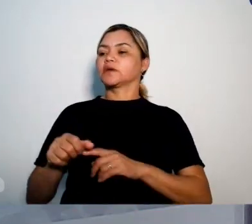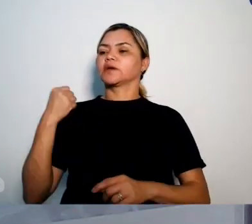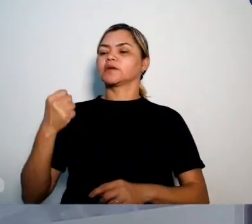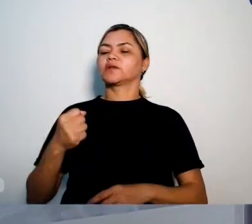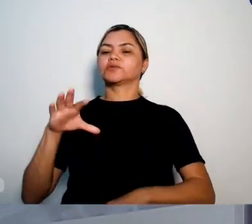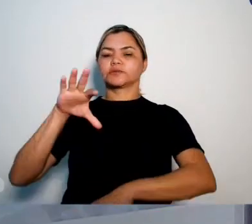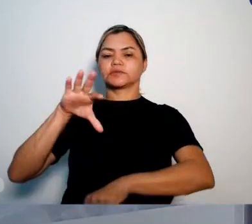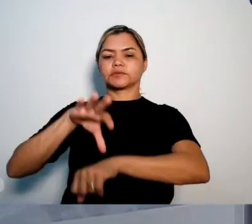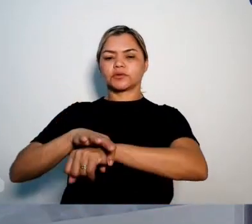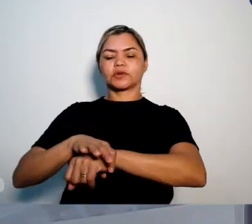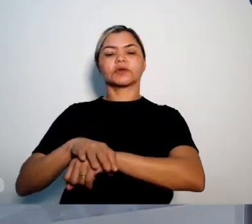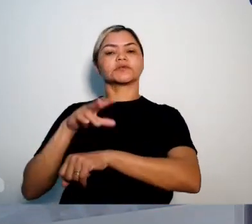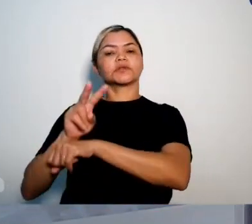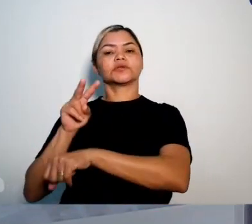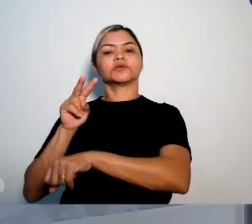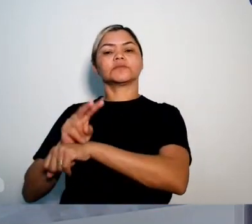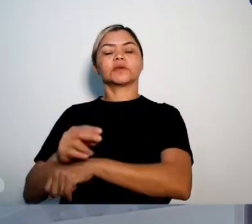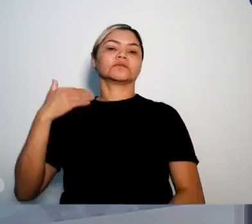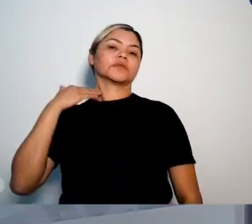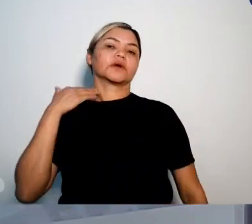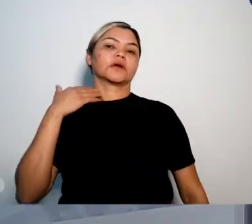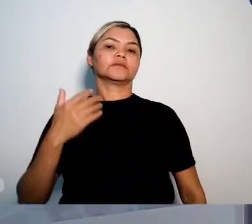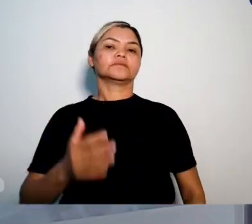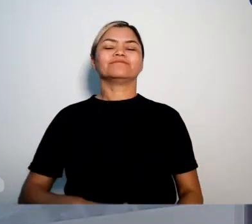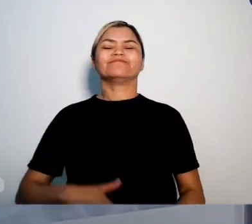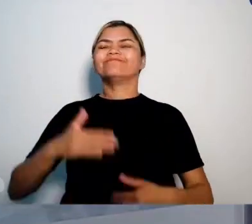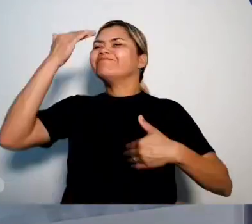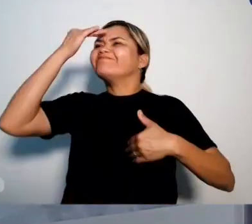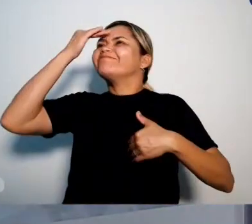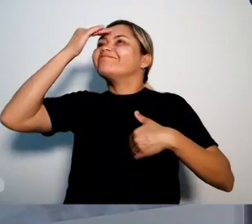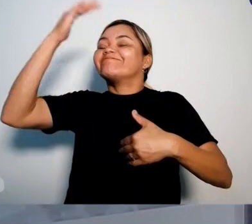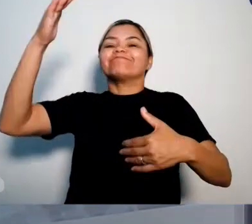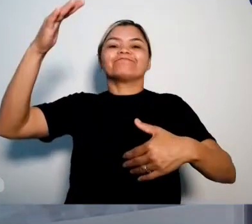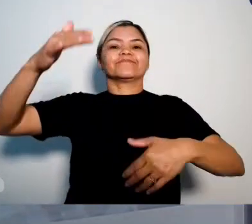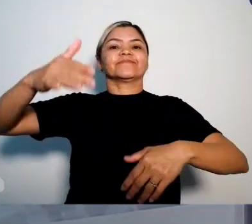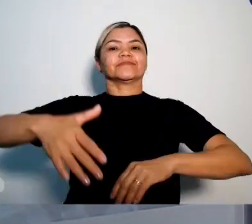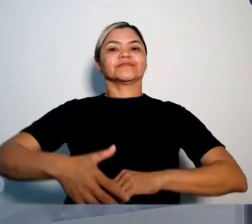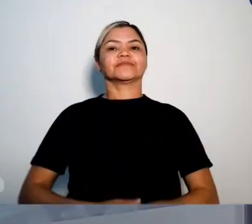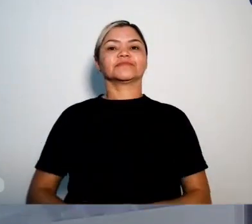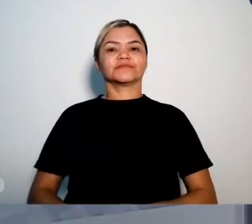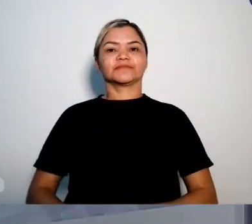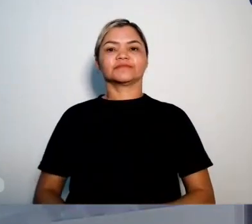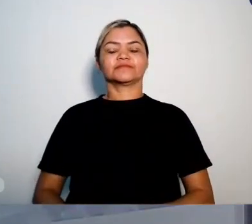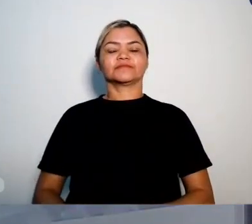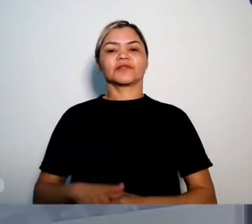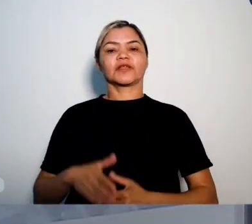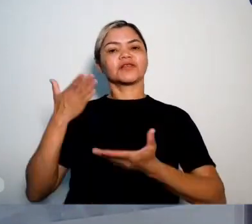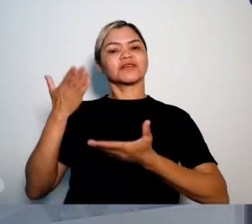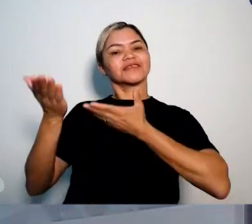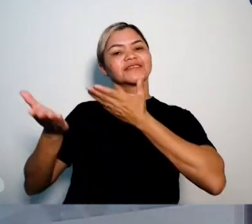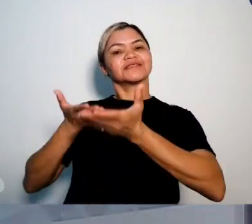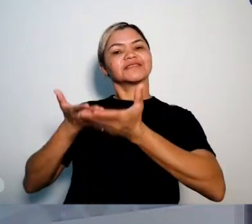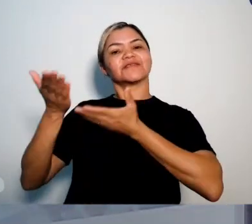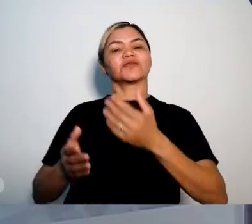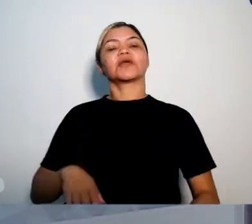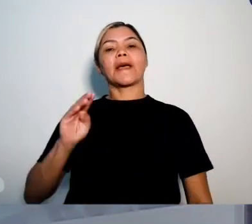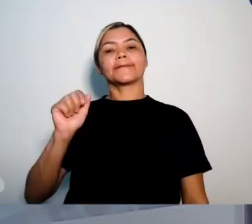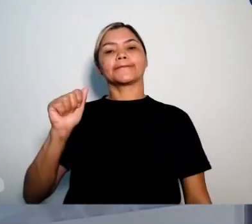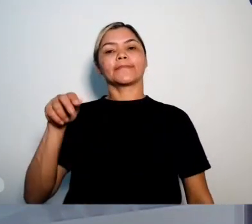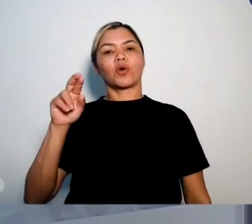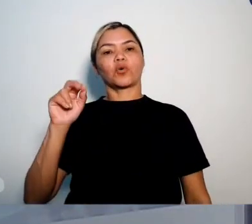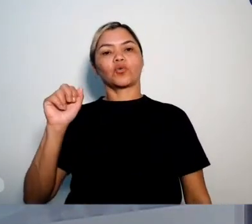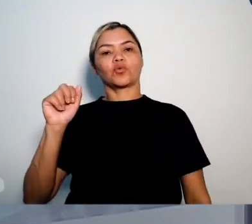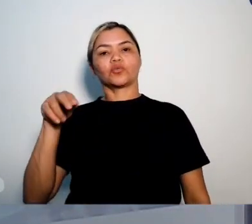atendimento bancário. Agradeço imensamente aos servidores de Bauru, aos chefes da Caixa Federal de